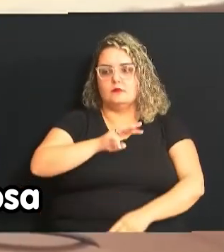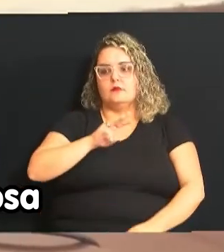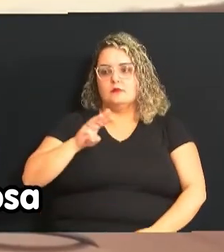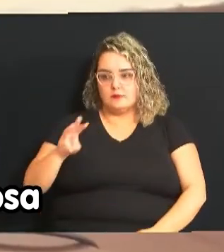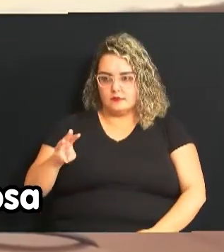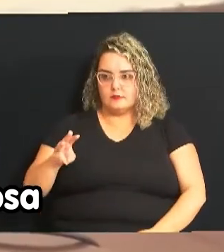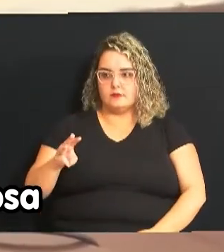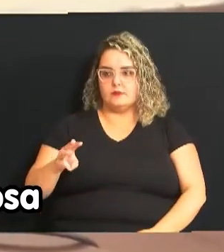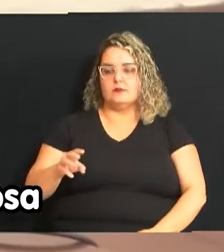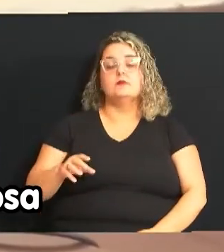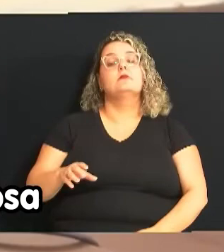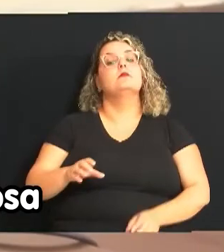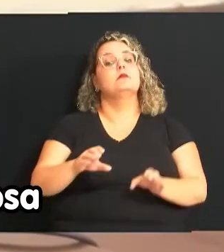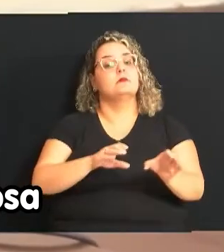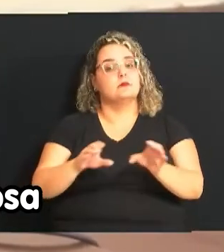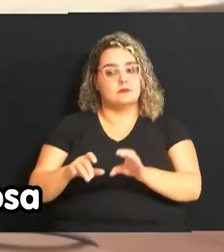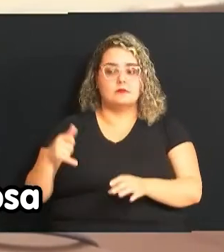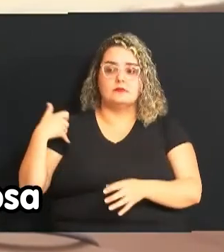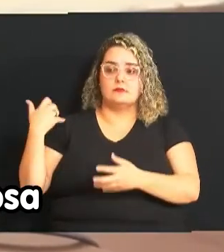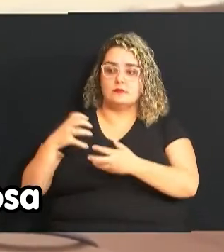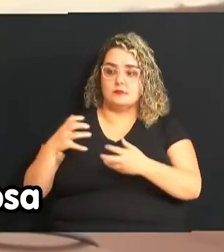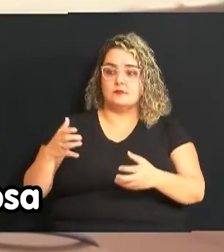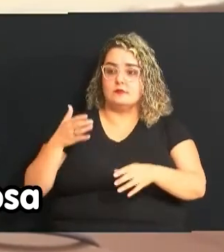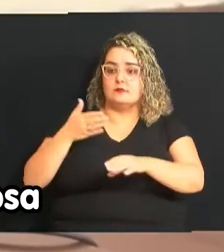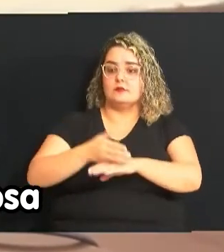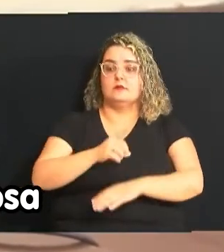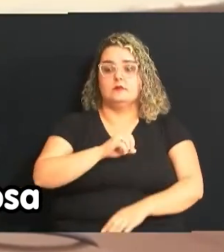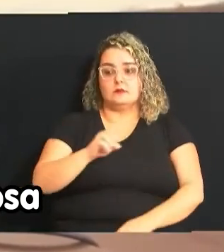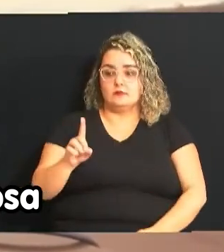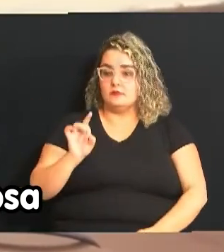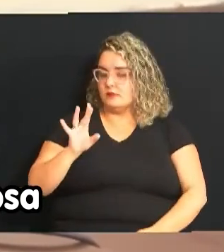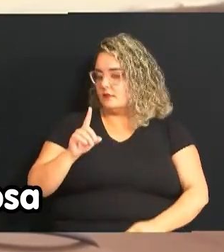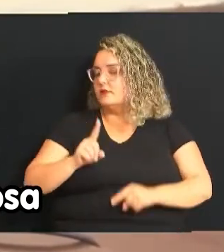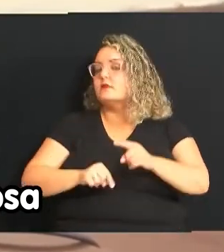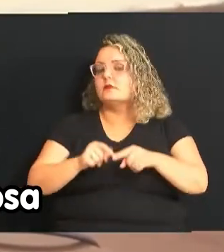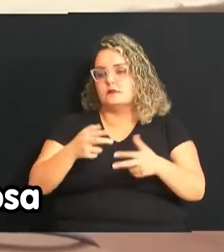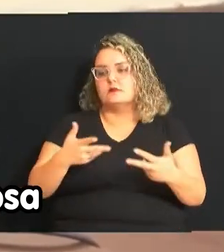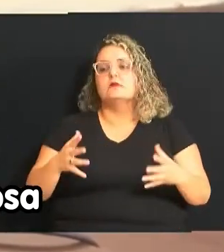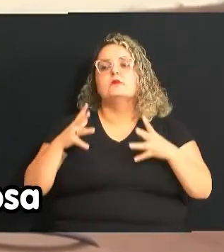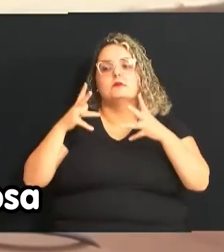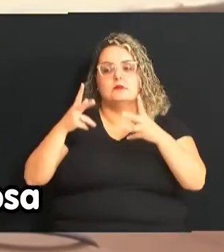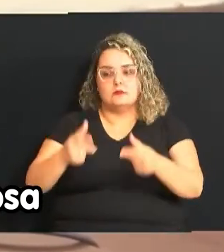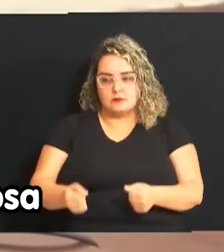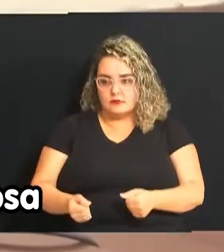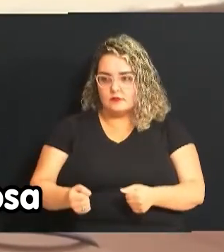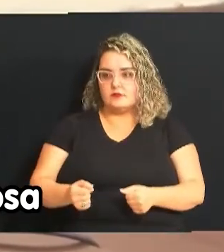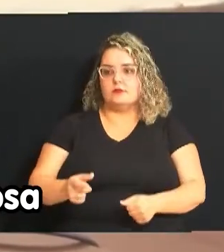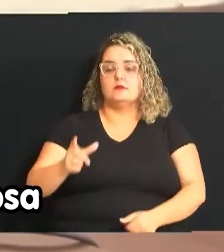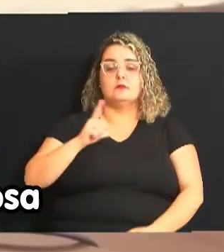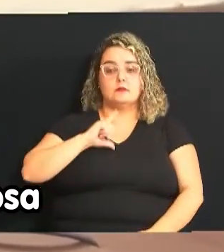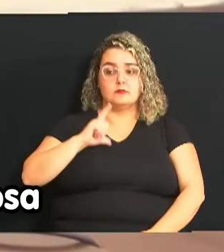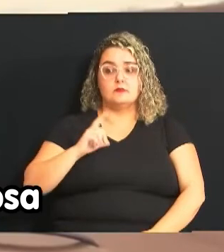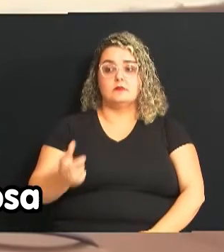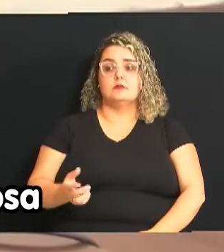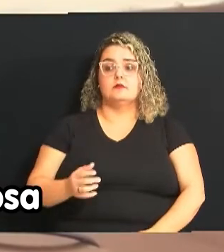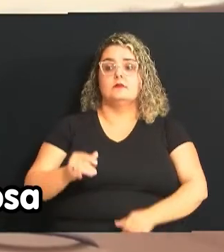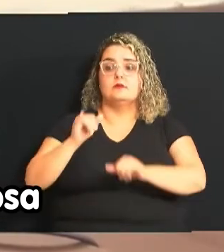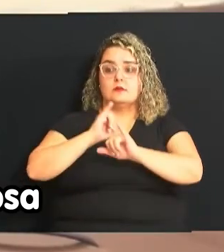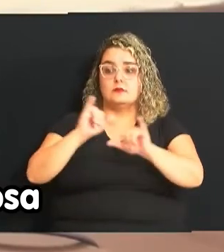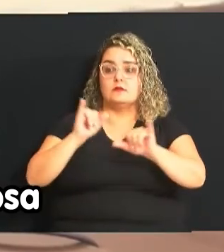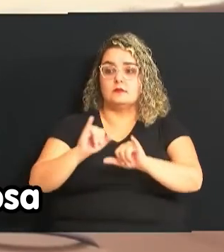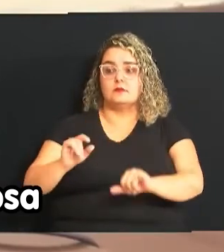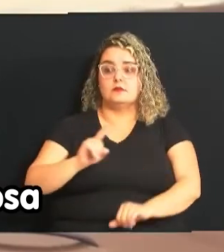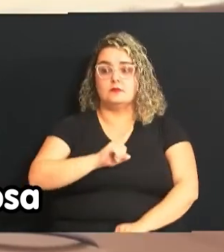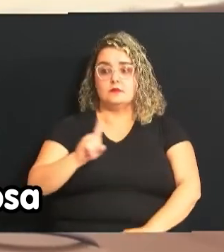Coordenadoria da Pessoa Idosa para ter acesso não só a esse material, quanto todas as outras. A gente tem lá sobre a campanha Diga Não